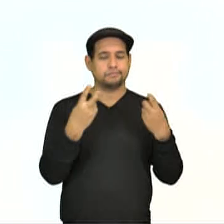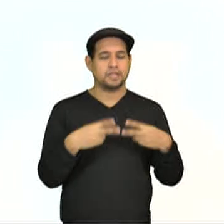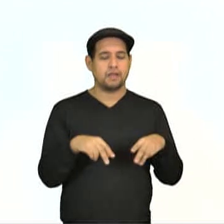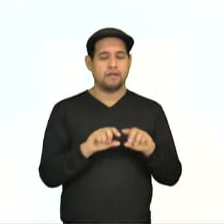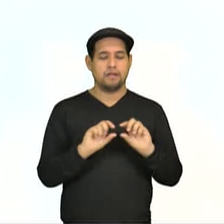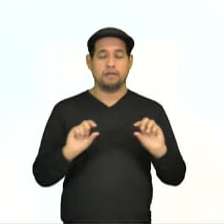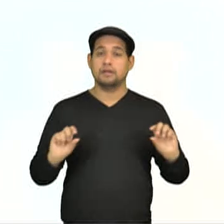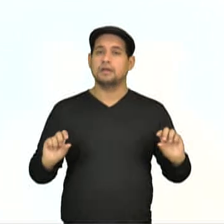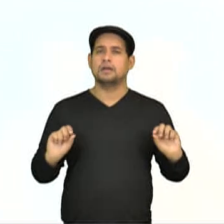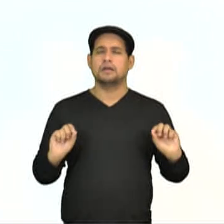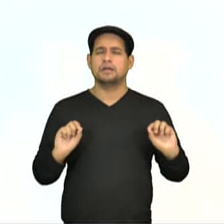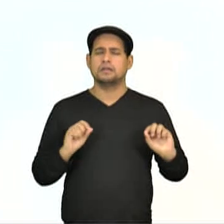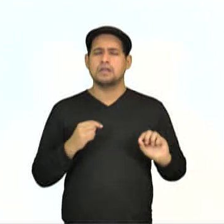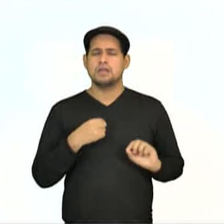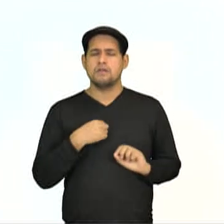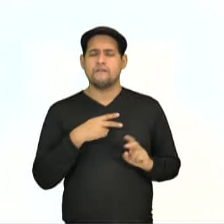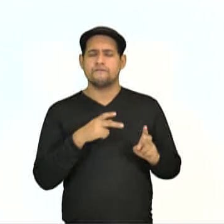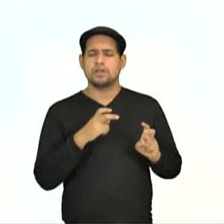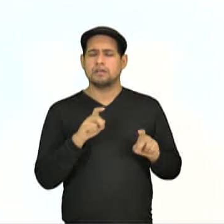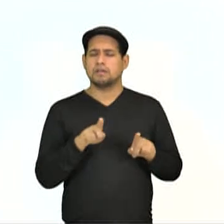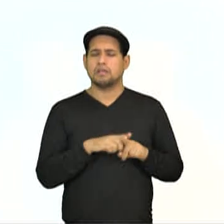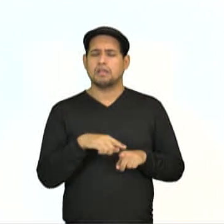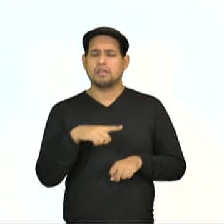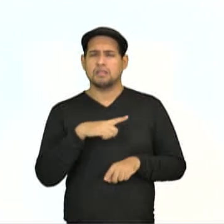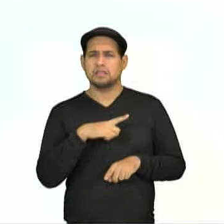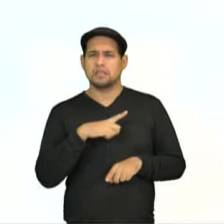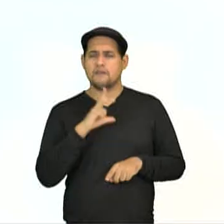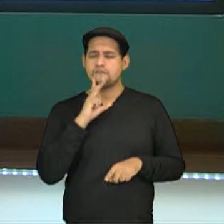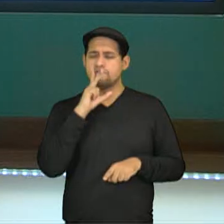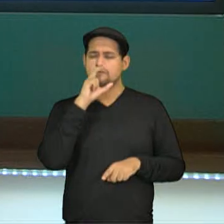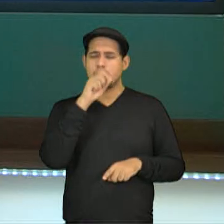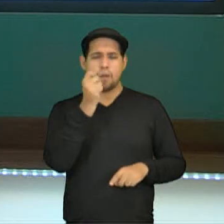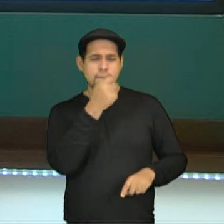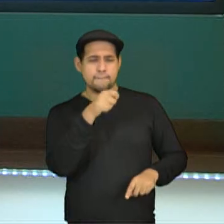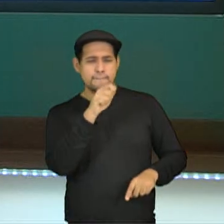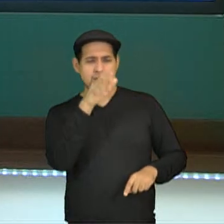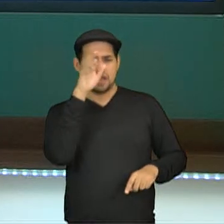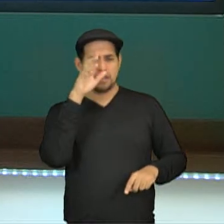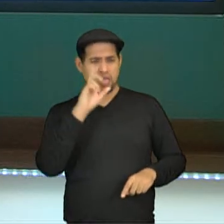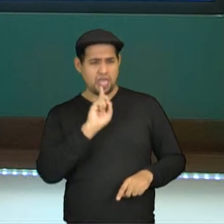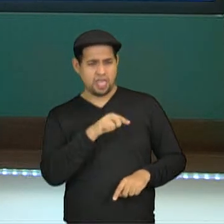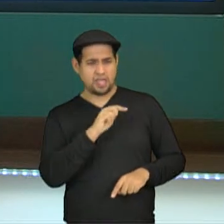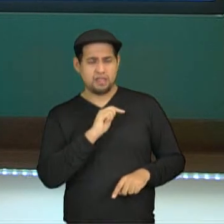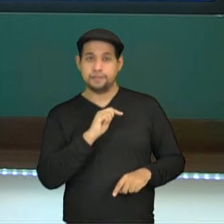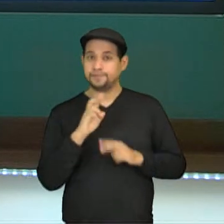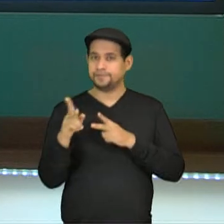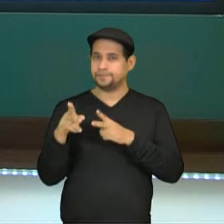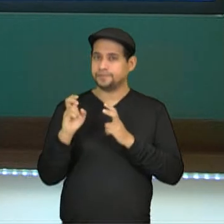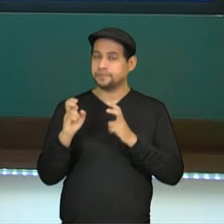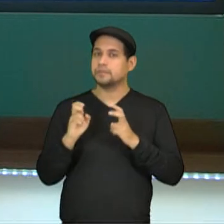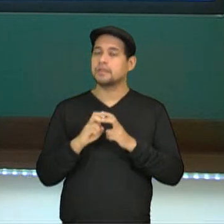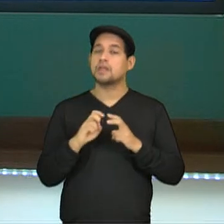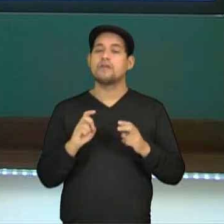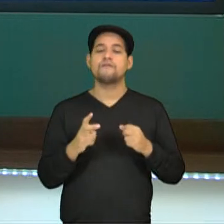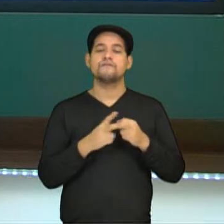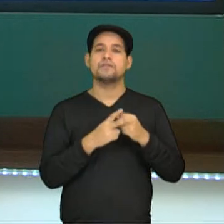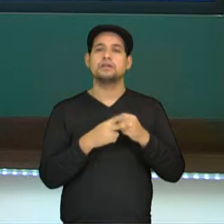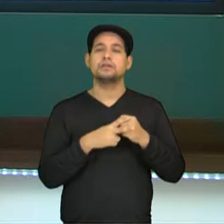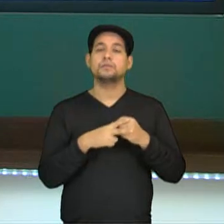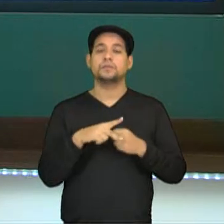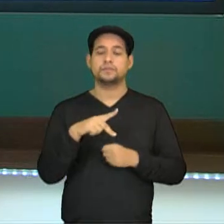frase dele. Ouvi dizer que possuís poderes mágicos. Observem aqui a flexão verbal do